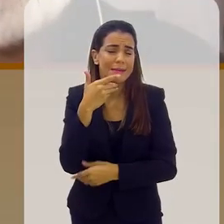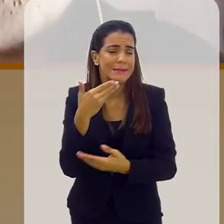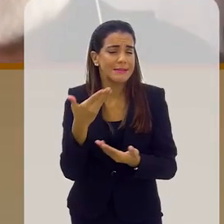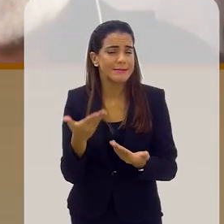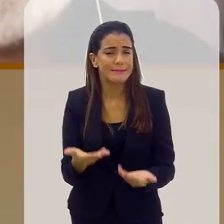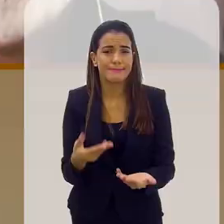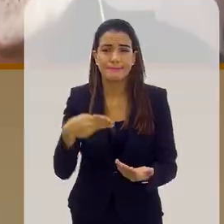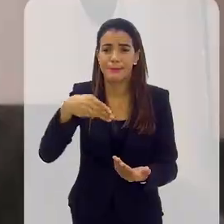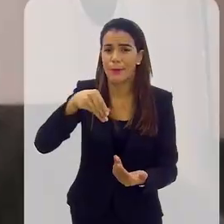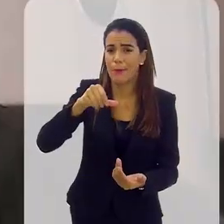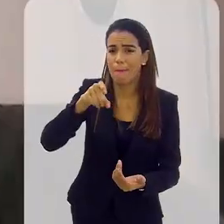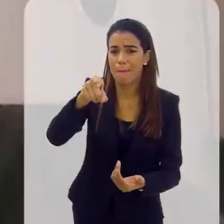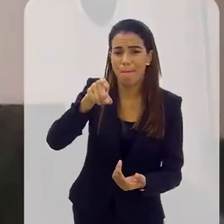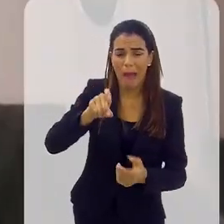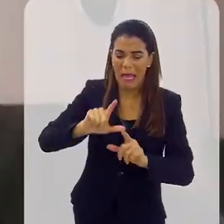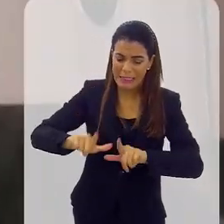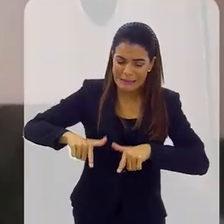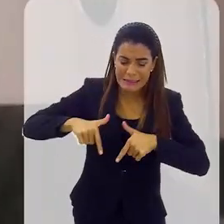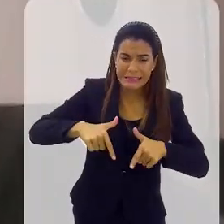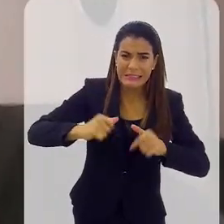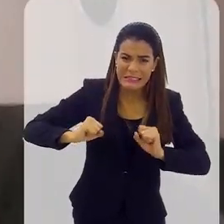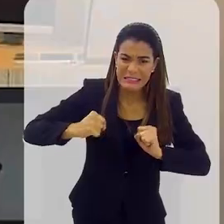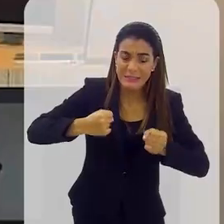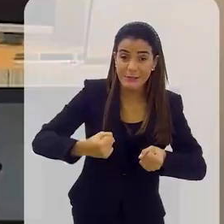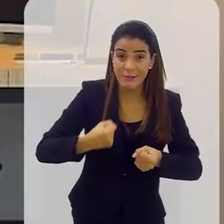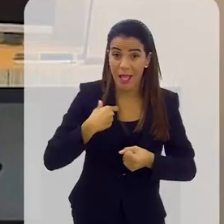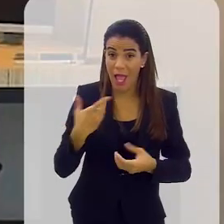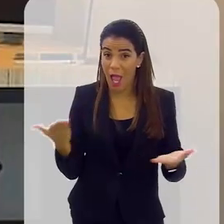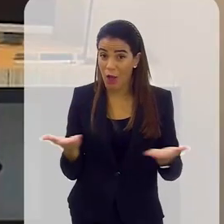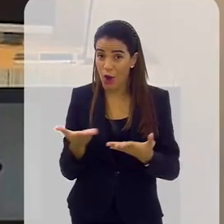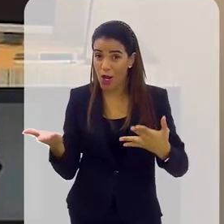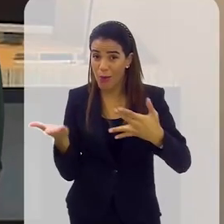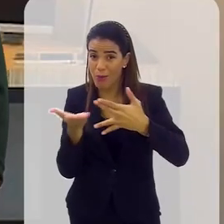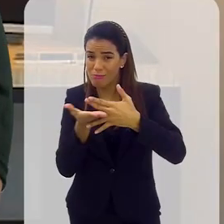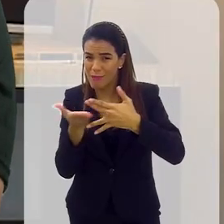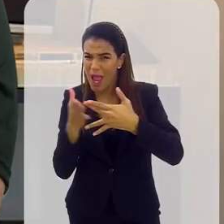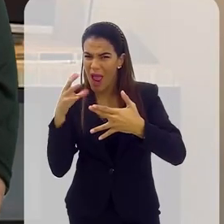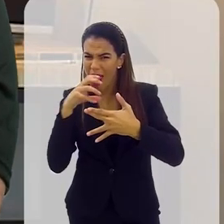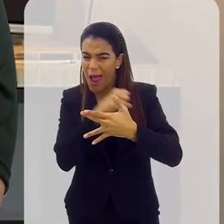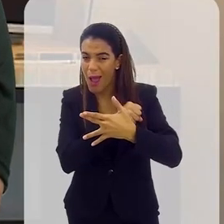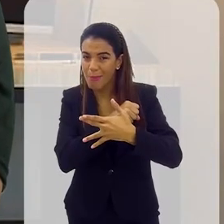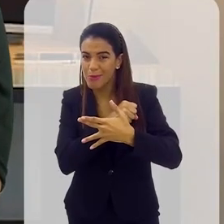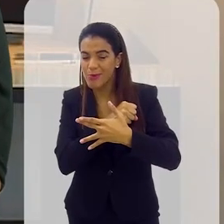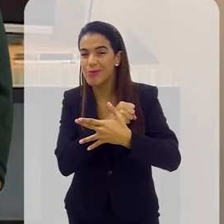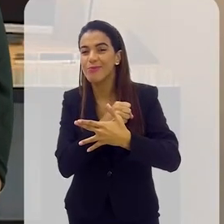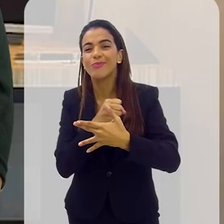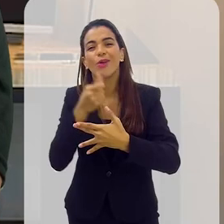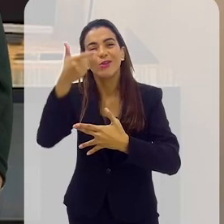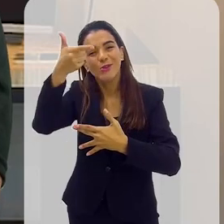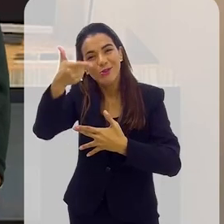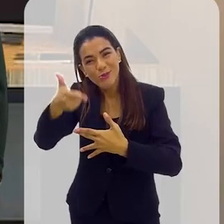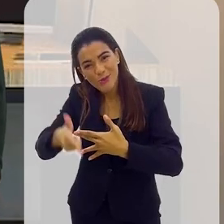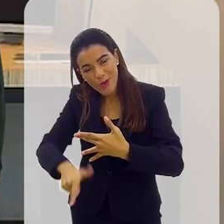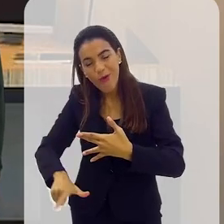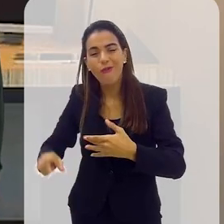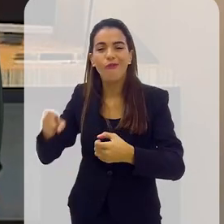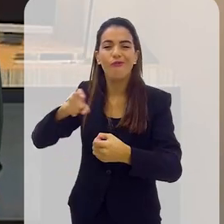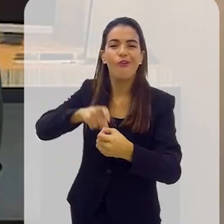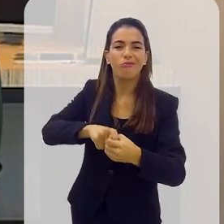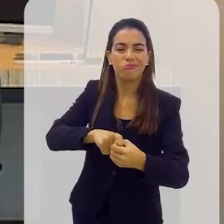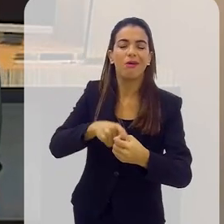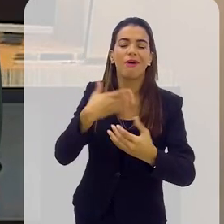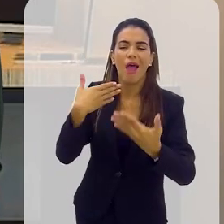que o Marco se impôs a Viradouro naquele momento. Mauro, nós vamos fazer um rápido intervalo e, na volta, o carnavalesco